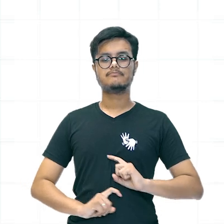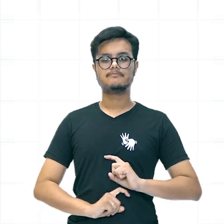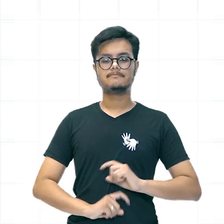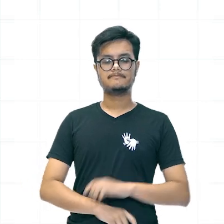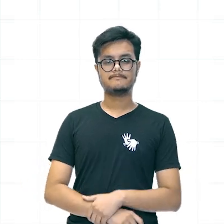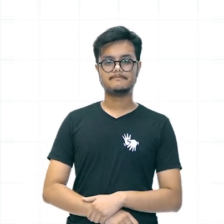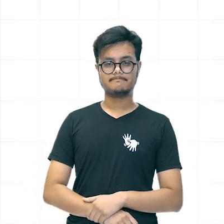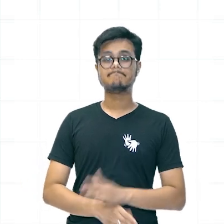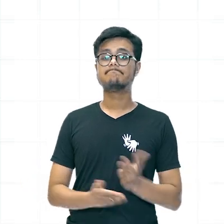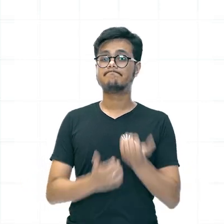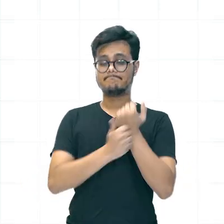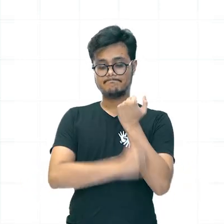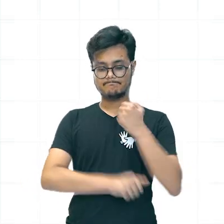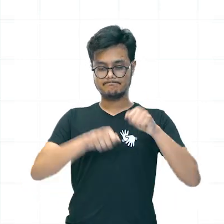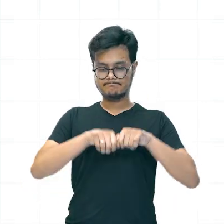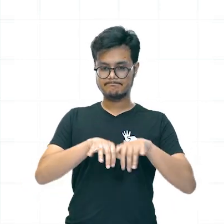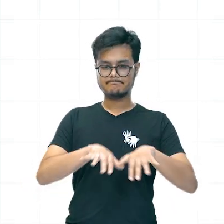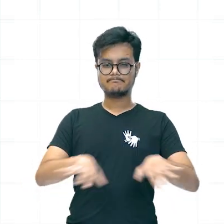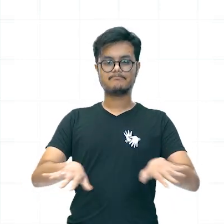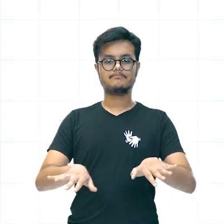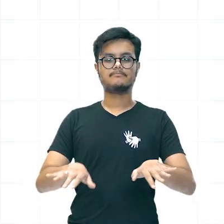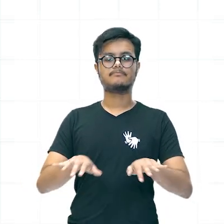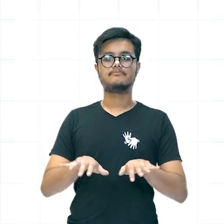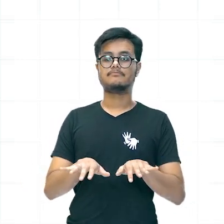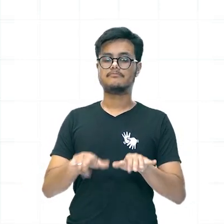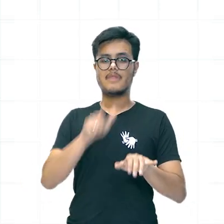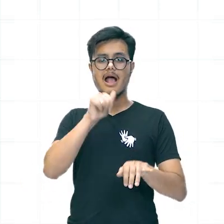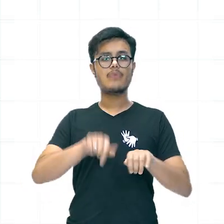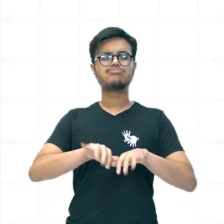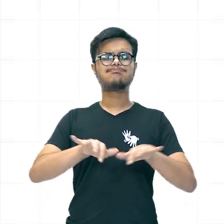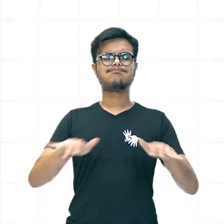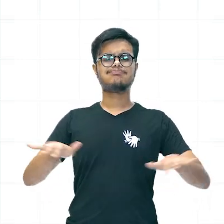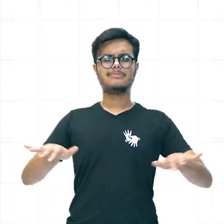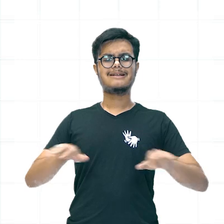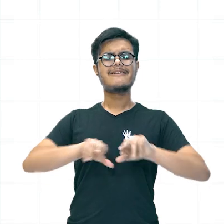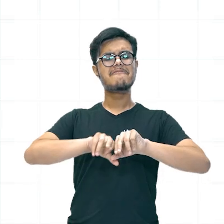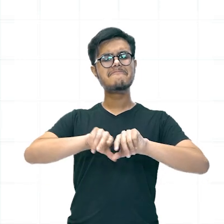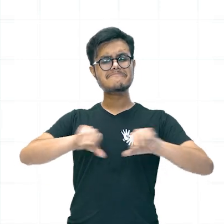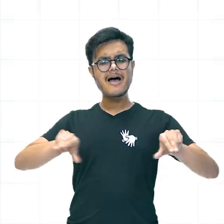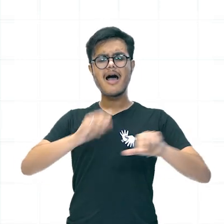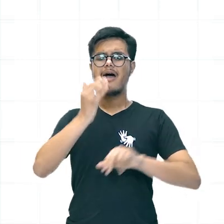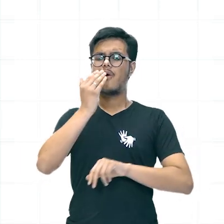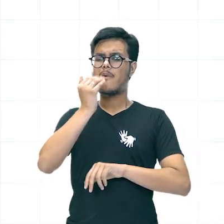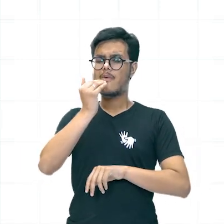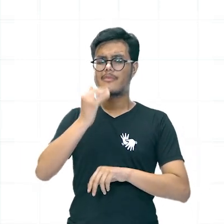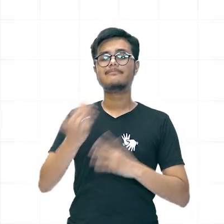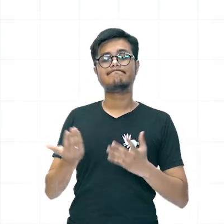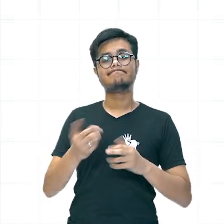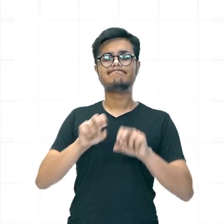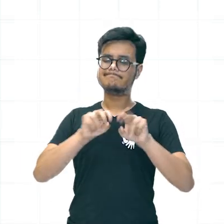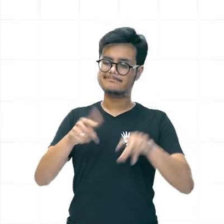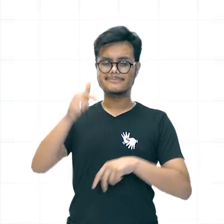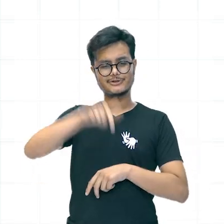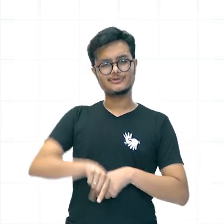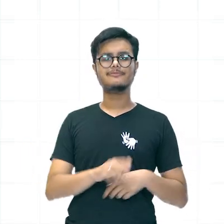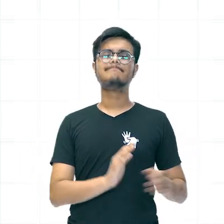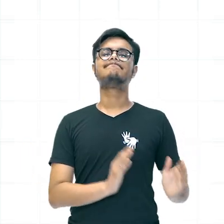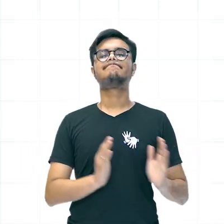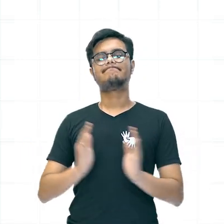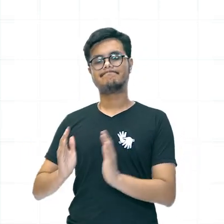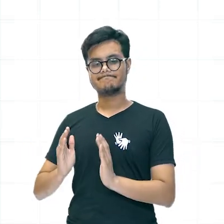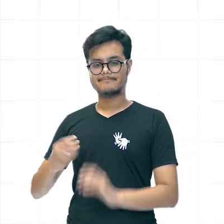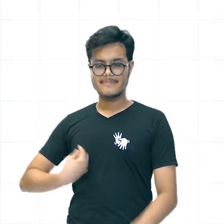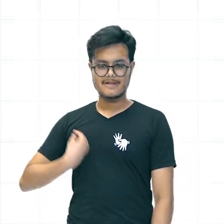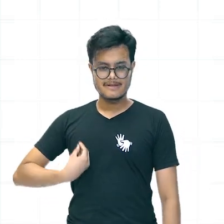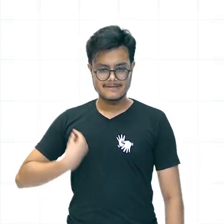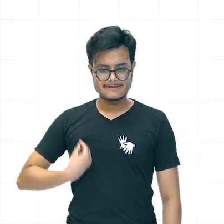a pessoa libera suas fezes num ambiente que pode contaminar a água, pode contaminar o alimento, começa tudo de novo, né, porque aí